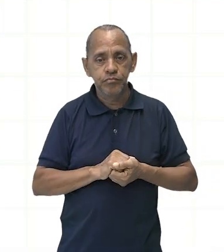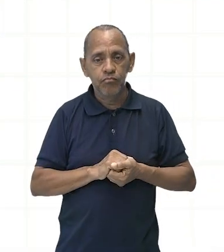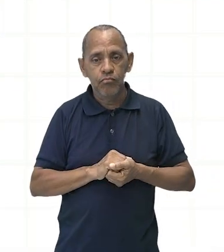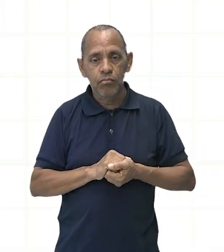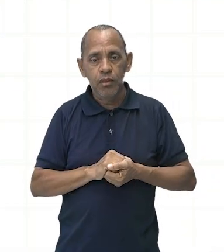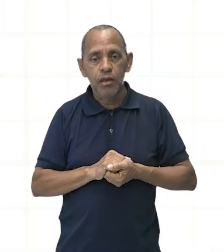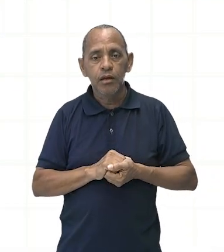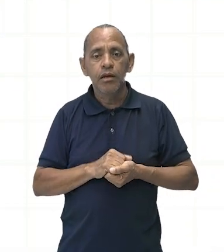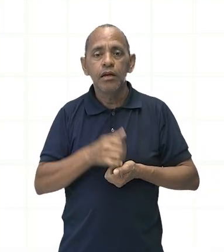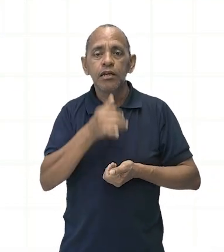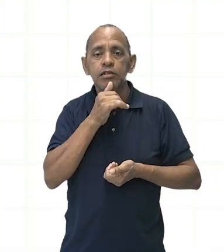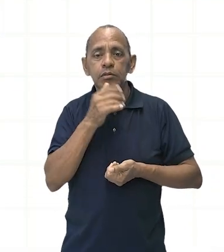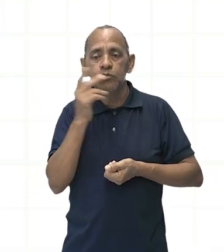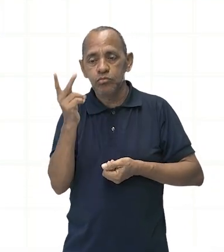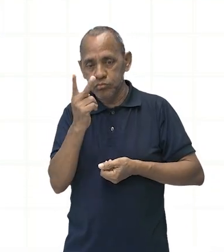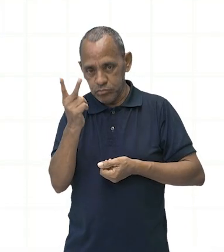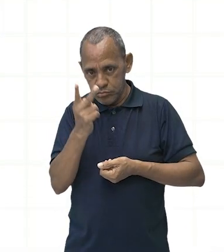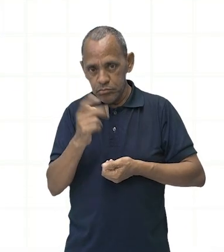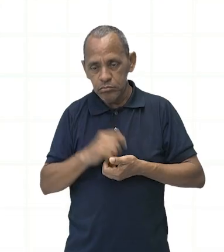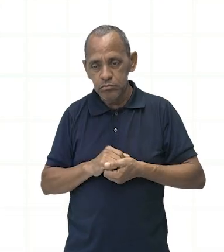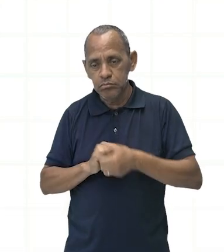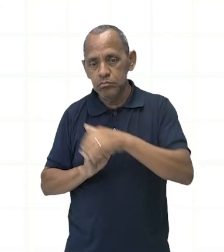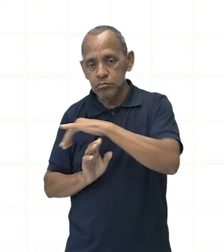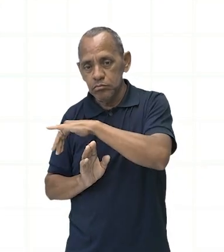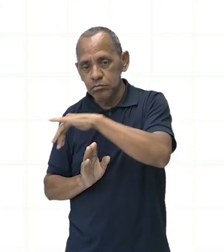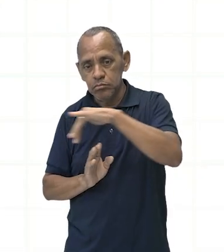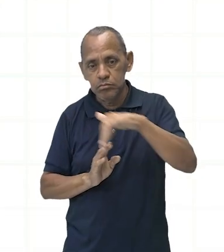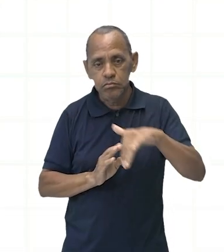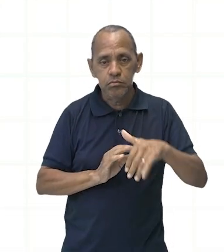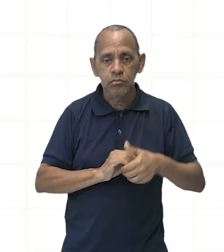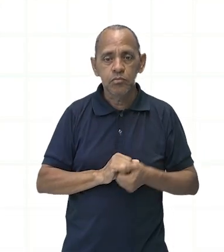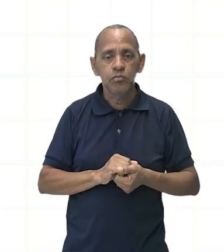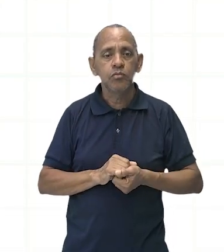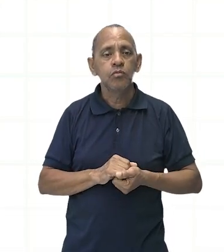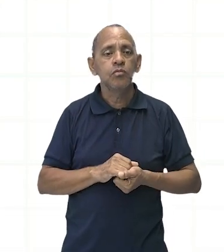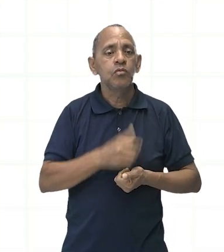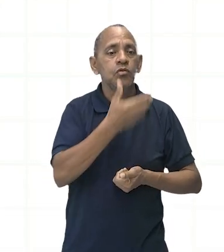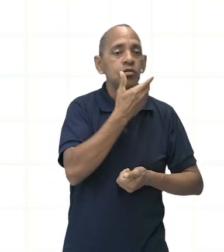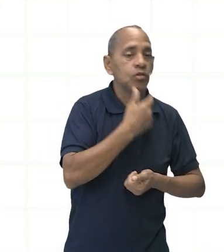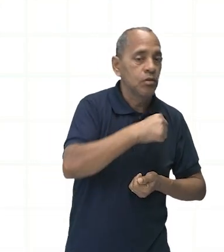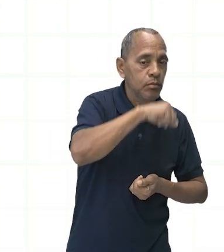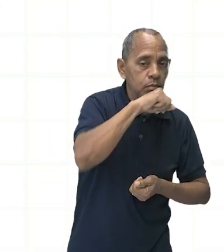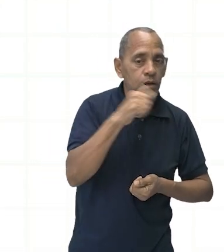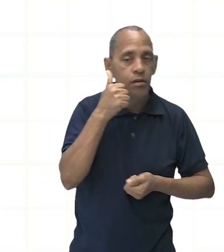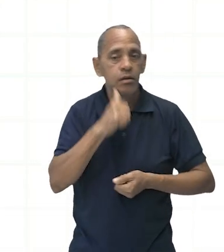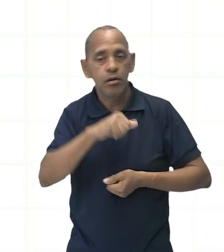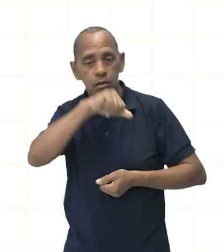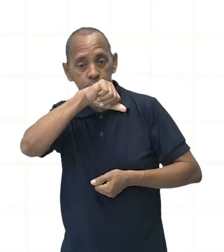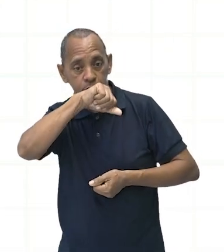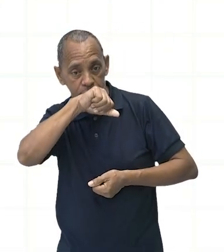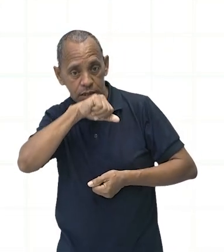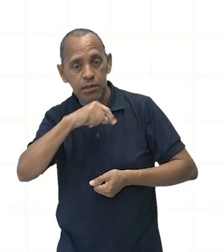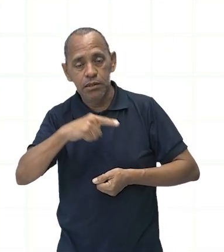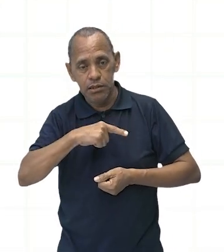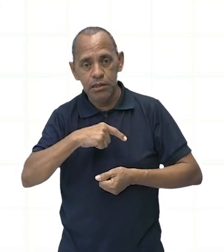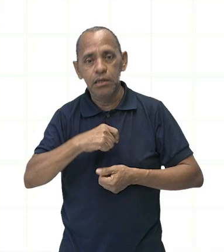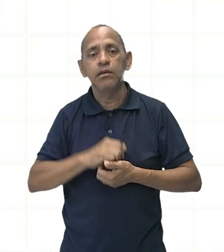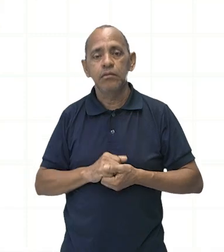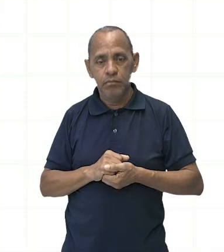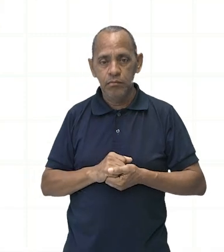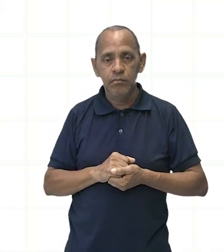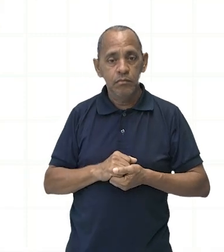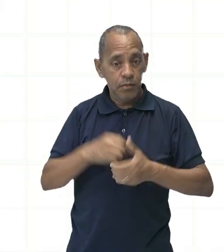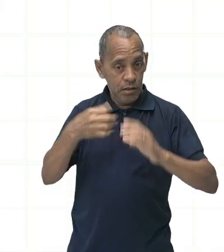segundo caso, nós temos os dois genitores que carregam essa característica. Temos o